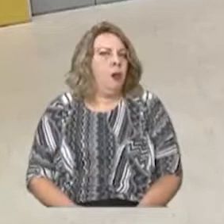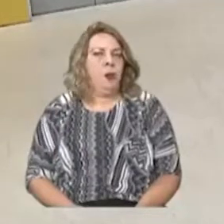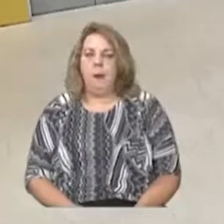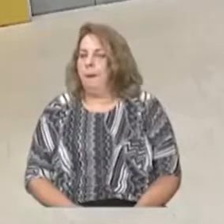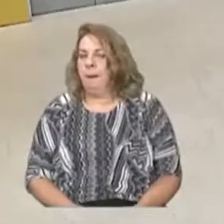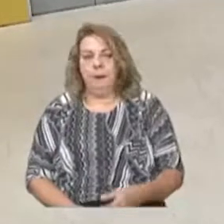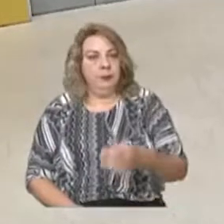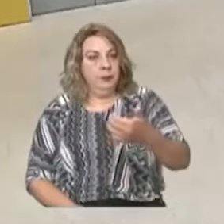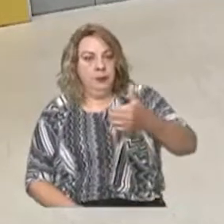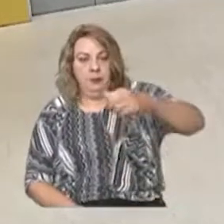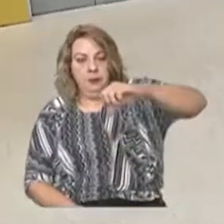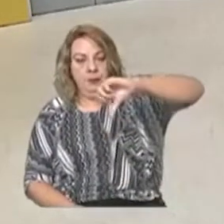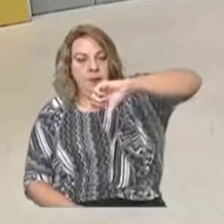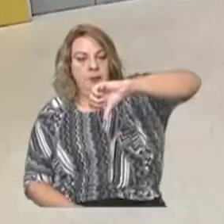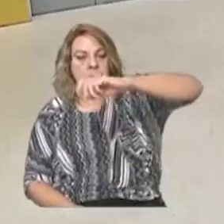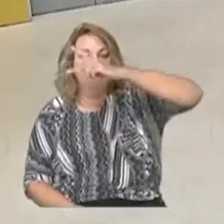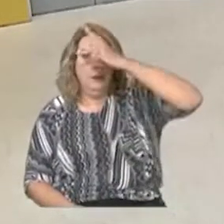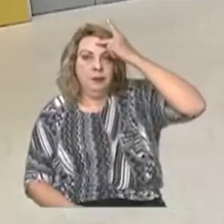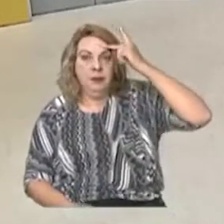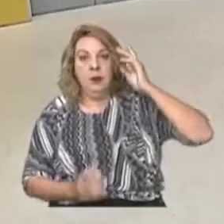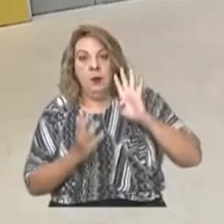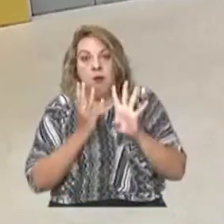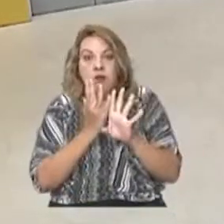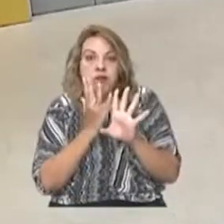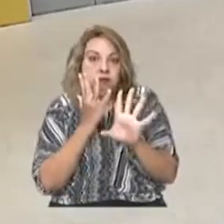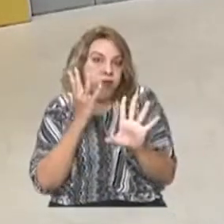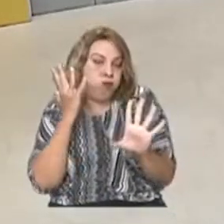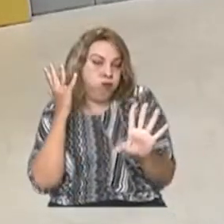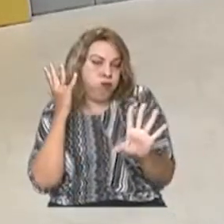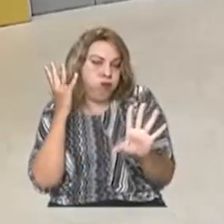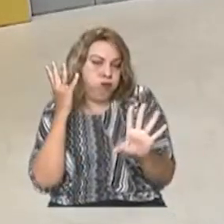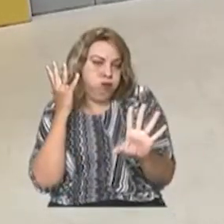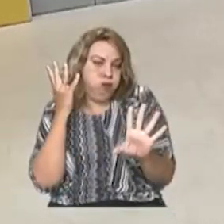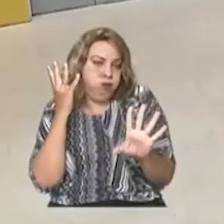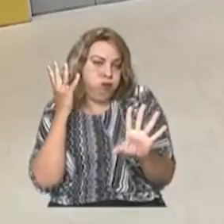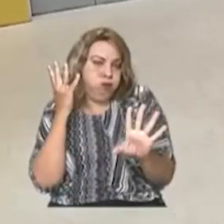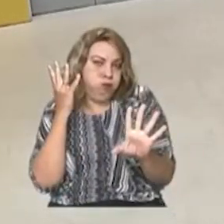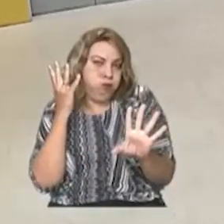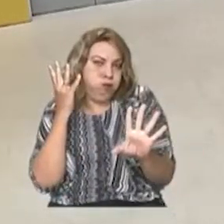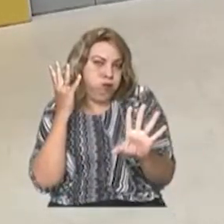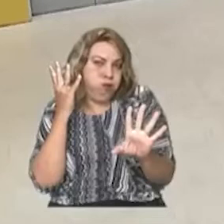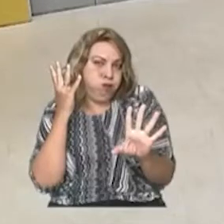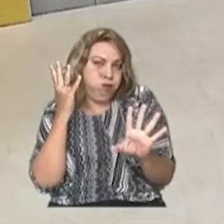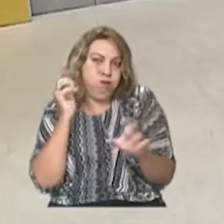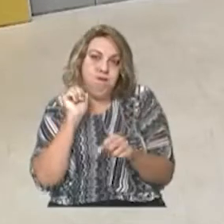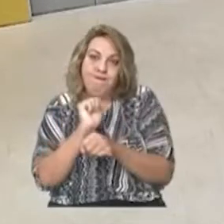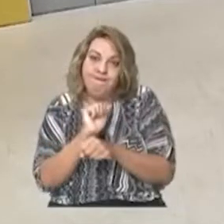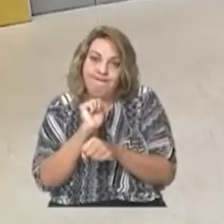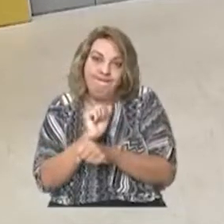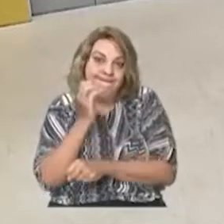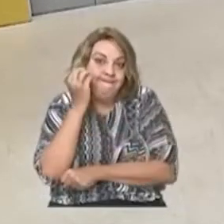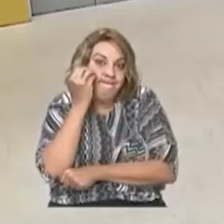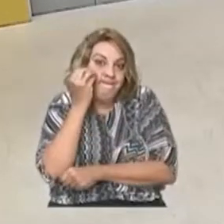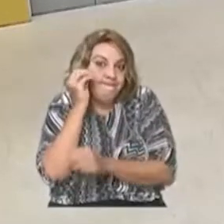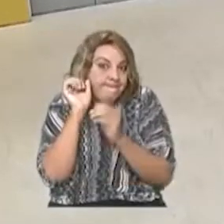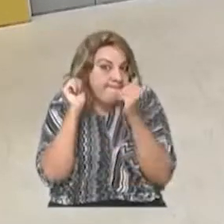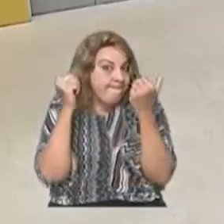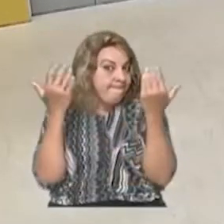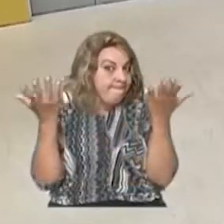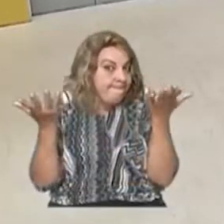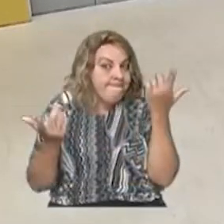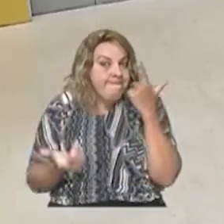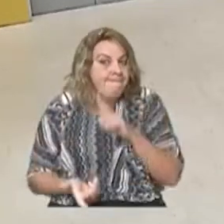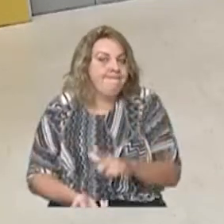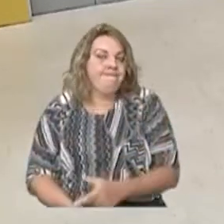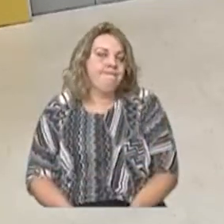19 títulos enfileirados, esperando a bolinha decisiva que teima em não chegar. Estamos esperando não por ela. Foi o número